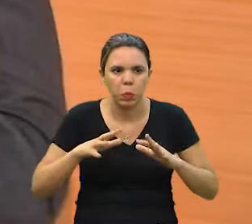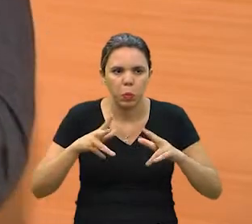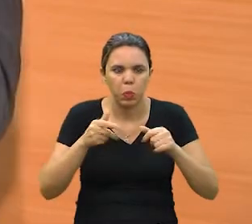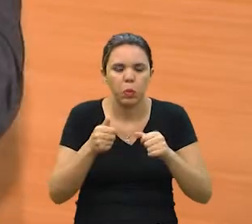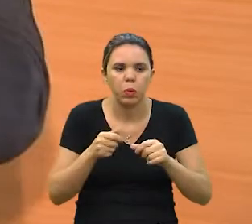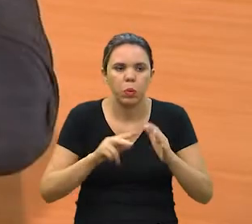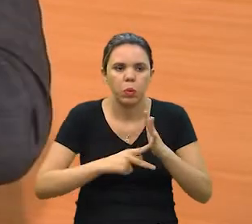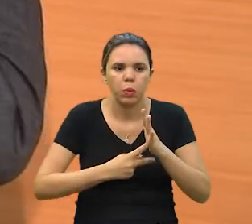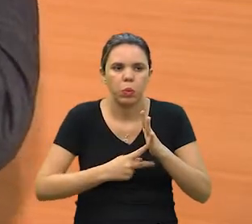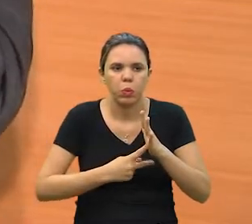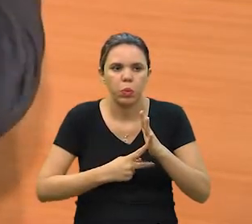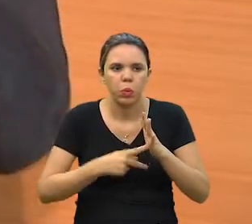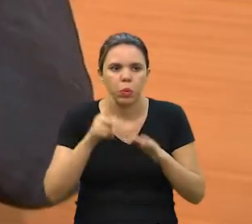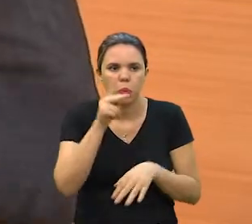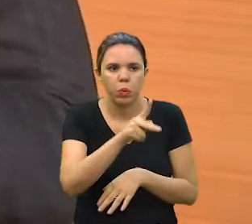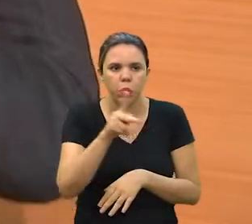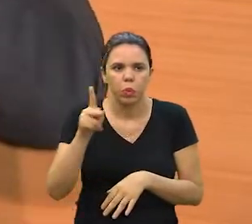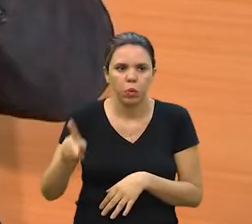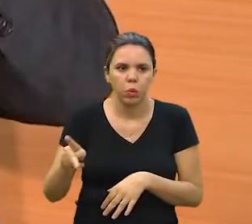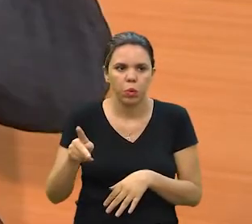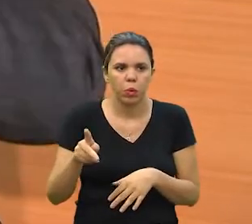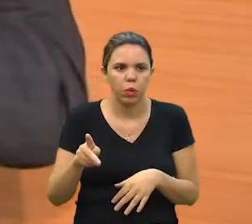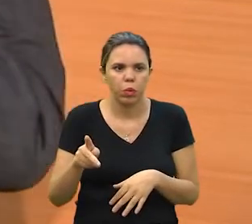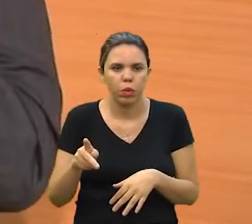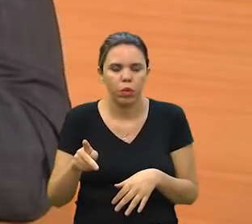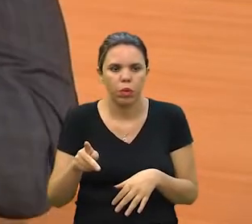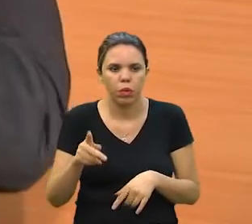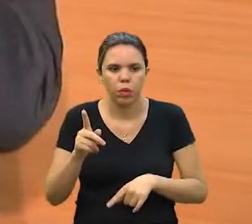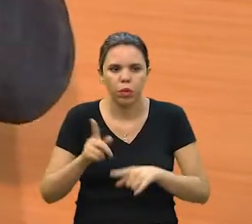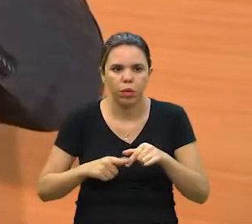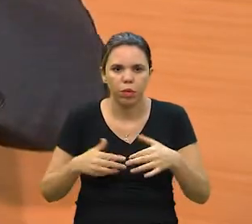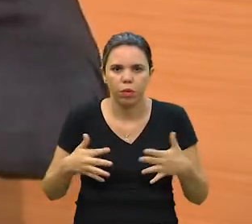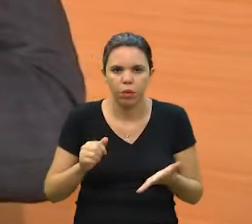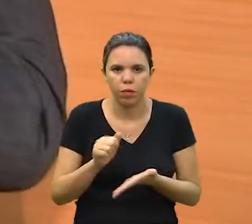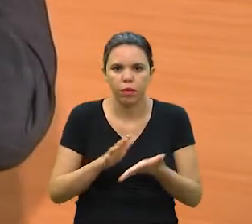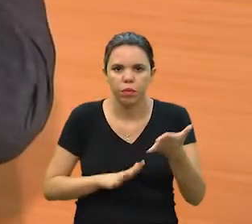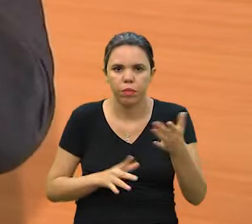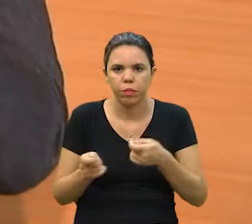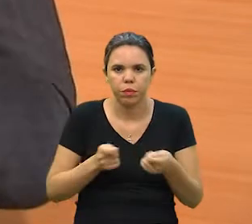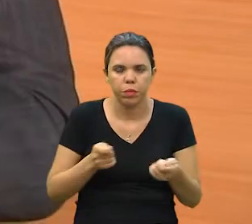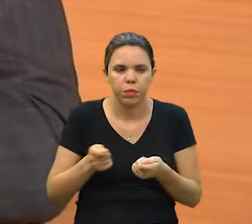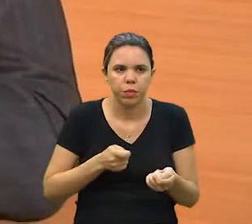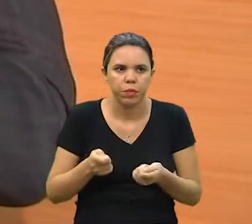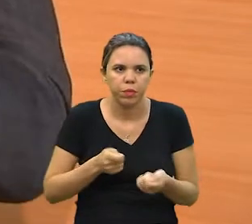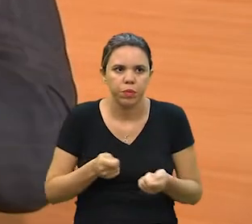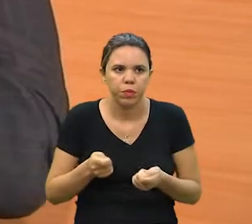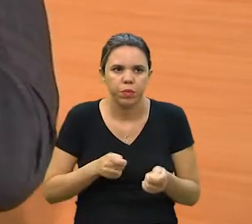tudo dos sindicatos, controlo os professores, controlo, né, o material didático,